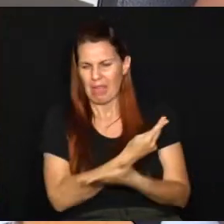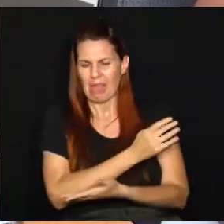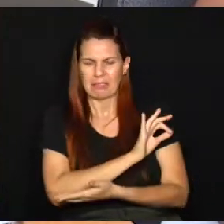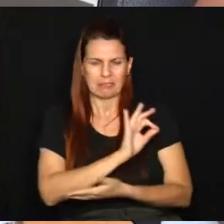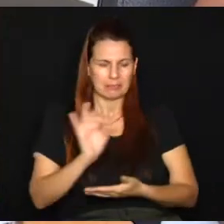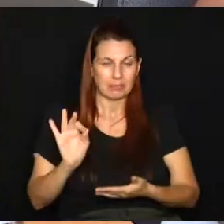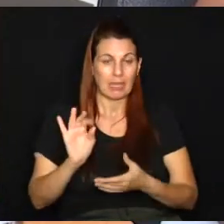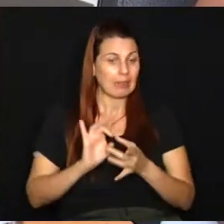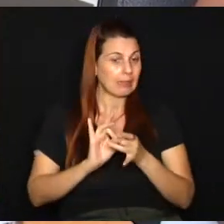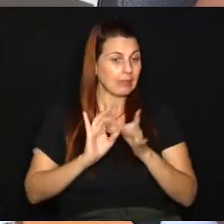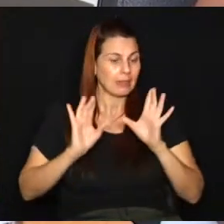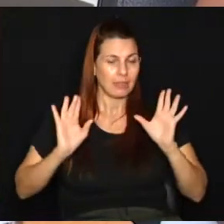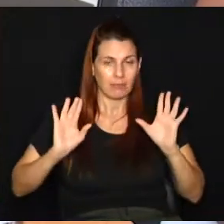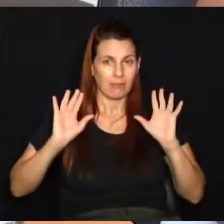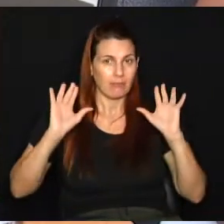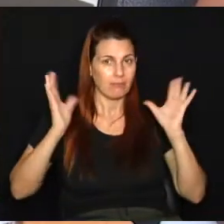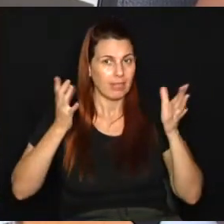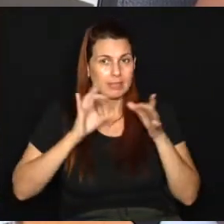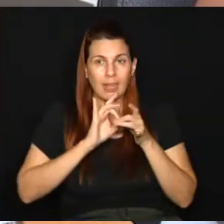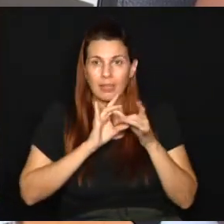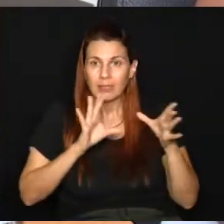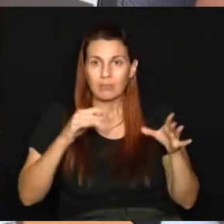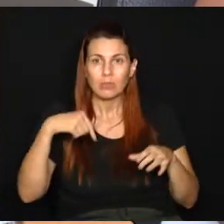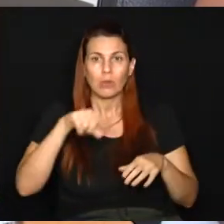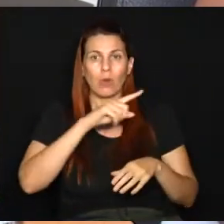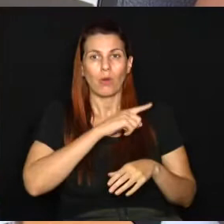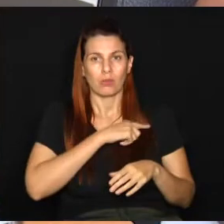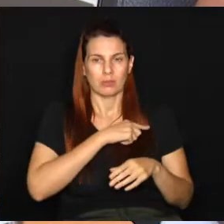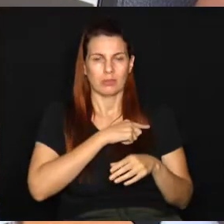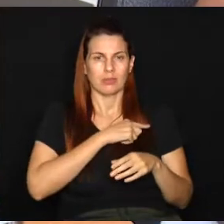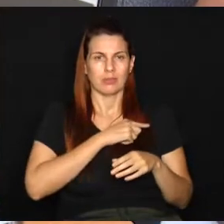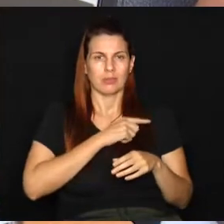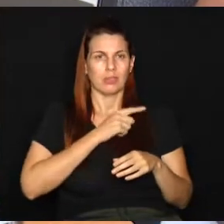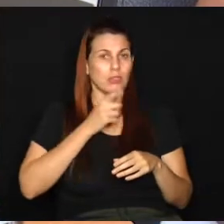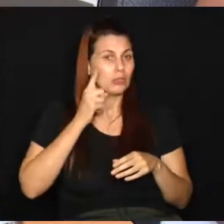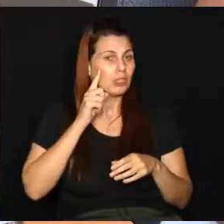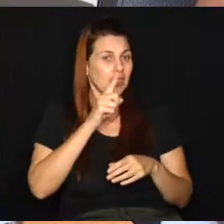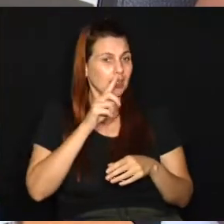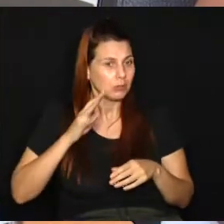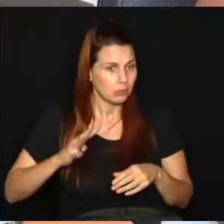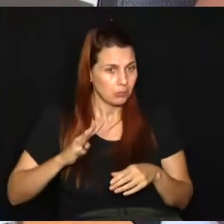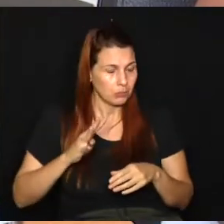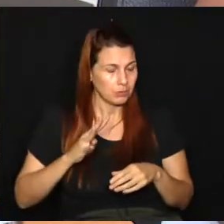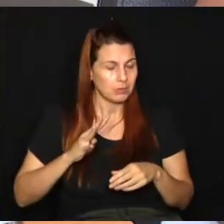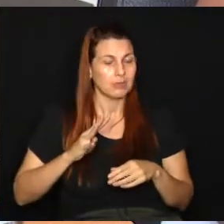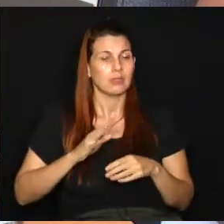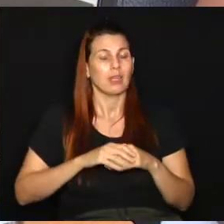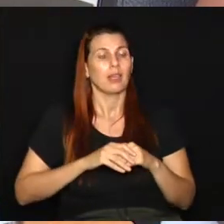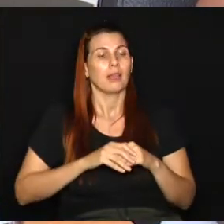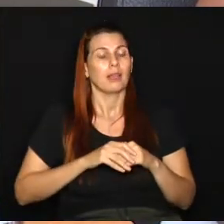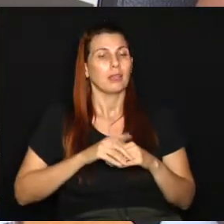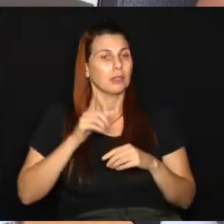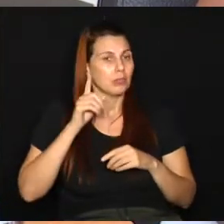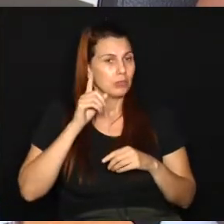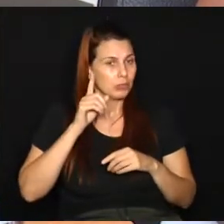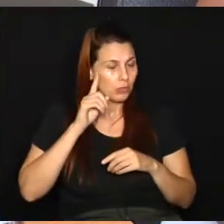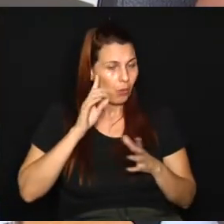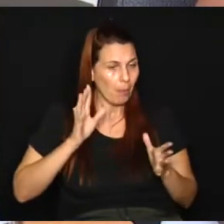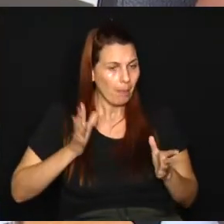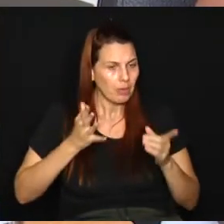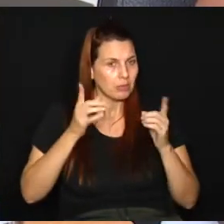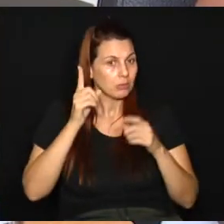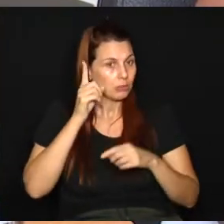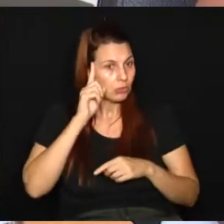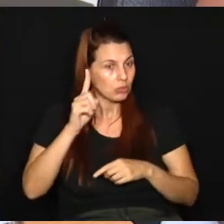lá é livre, a festa é nossa. Festa das mulheres, dia 14, comemoração do Dia Internacional da Mulher. Imagina